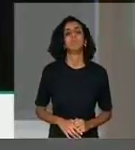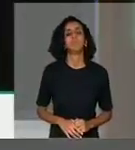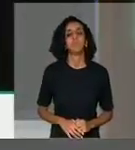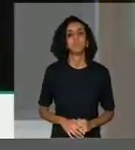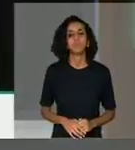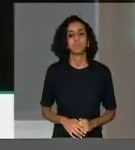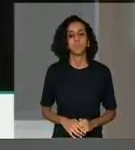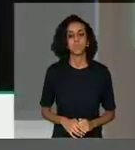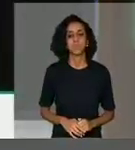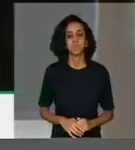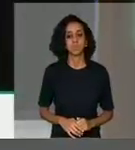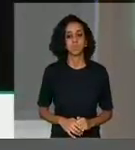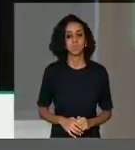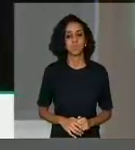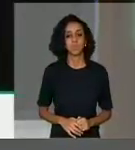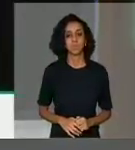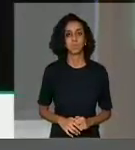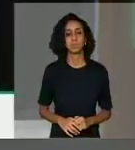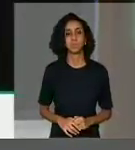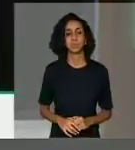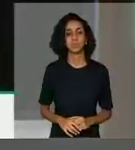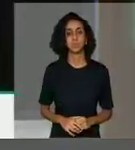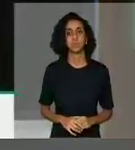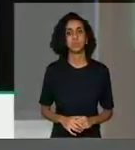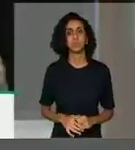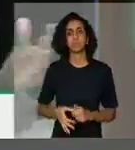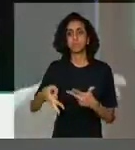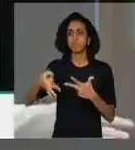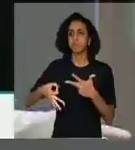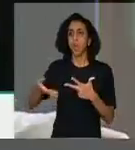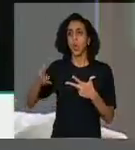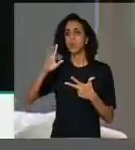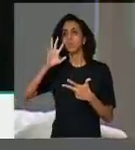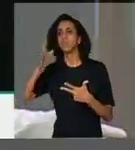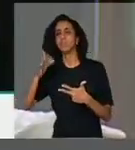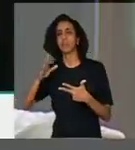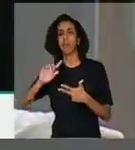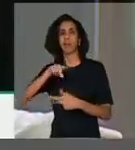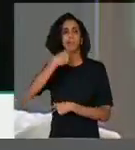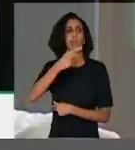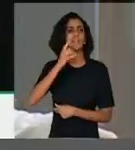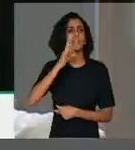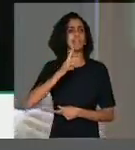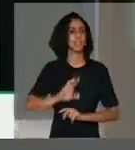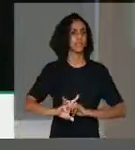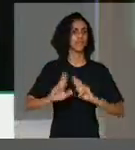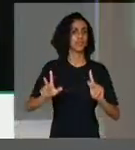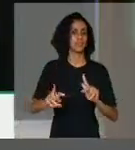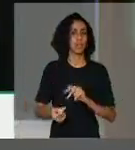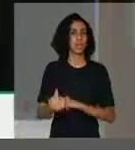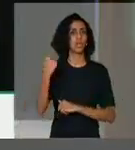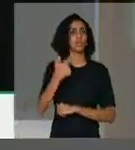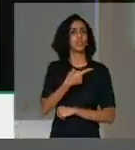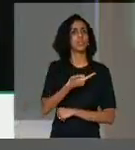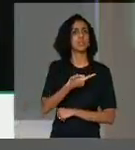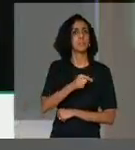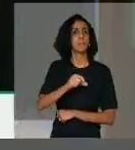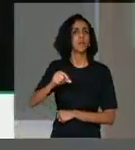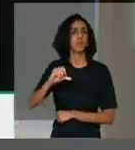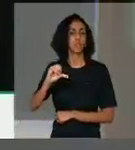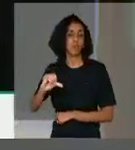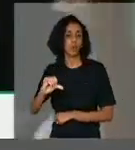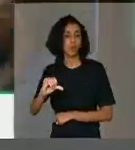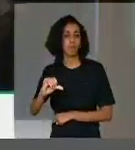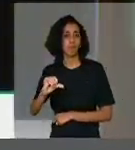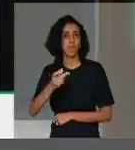poder que hoje decide de uma forma, amanhã de outra. 2009 entendia que ninguém